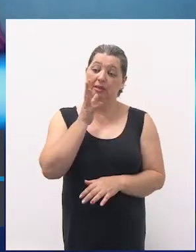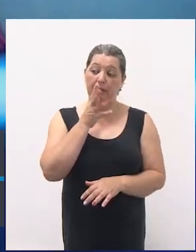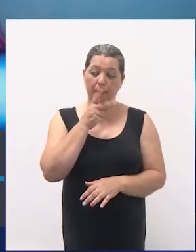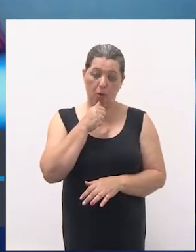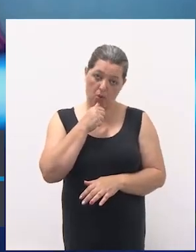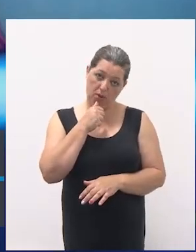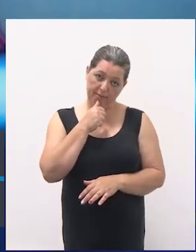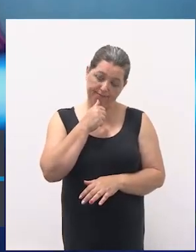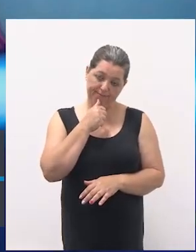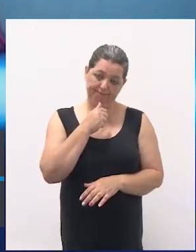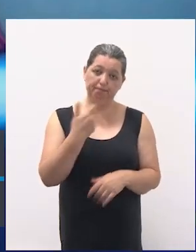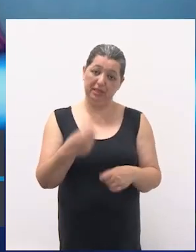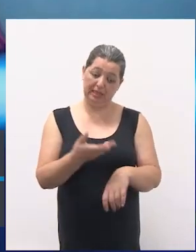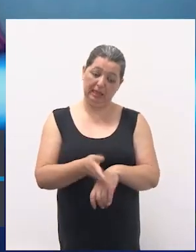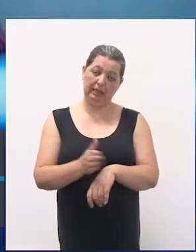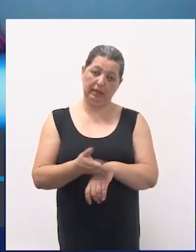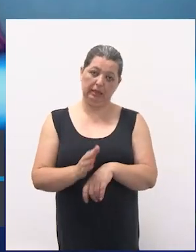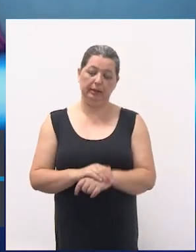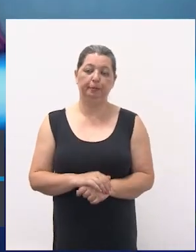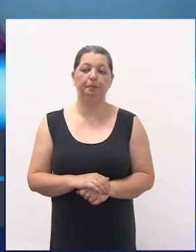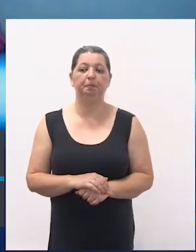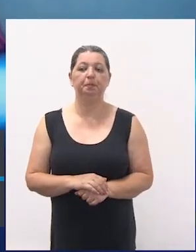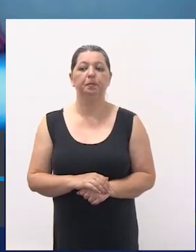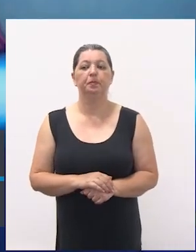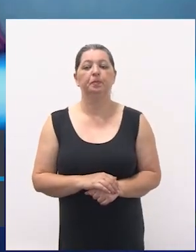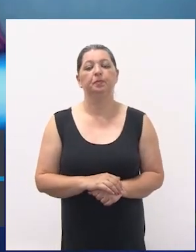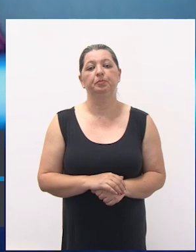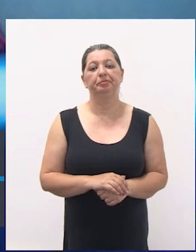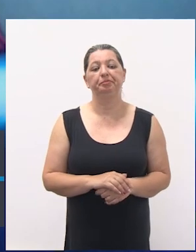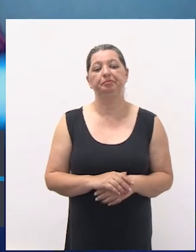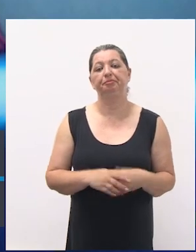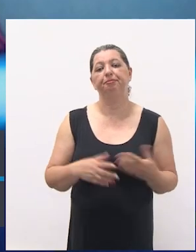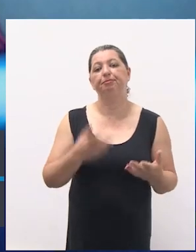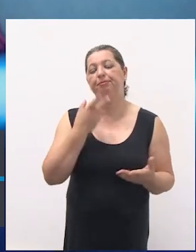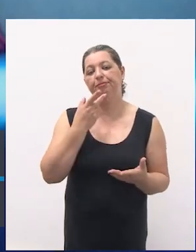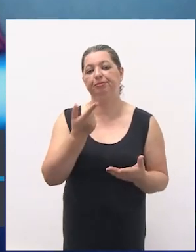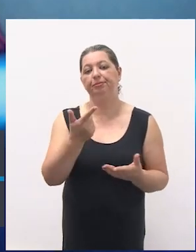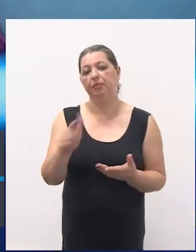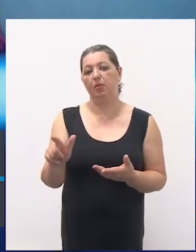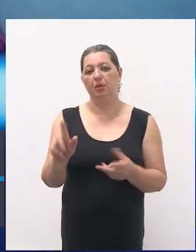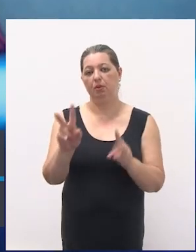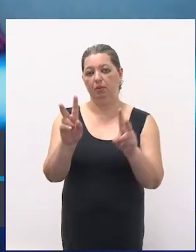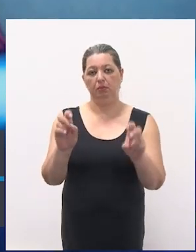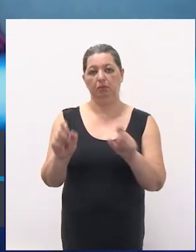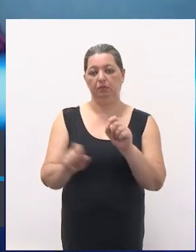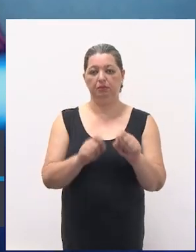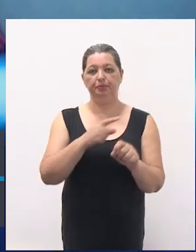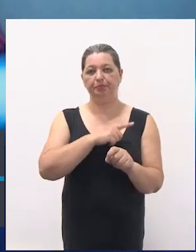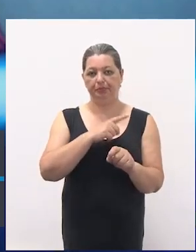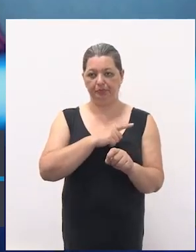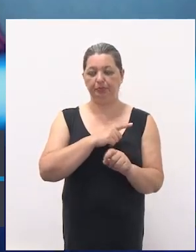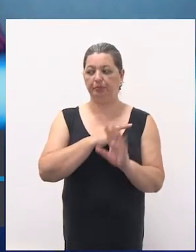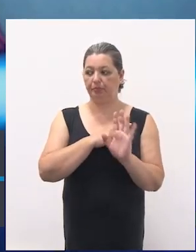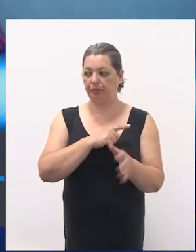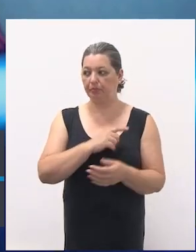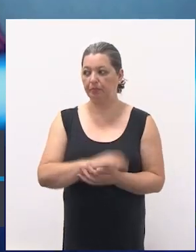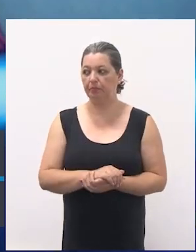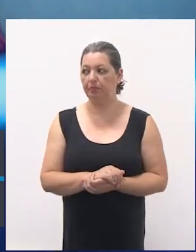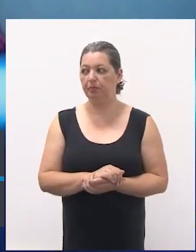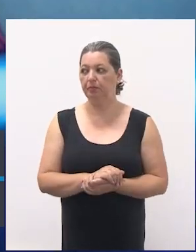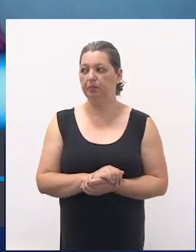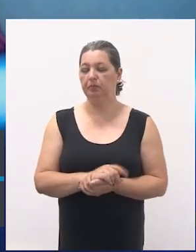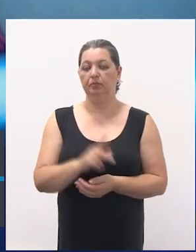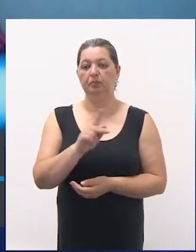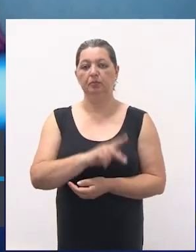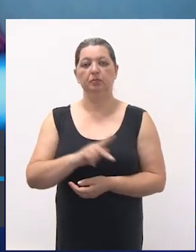treino. E também, aí falando daquela outra questão, Ana Paula, que você tinha colocado,